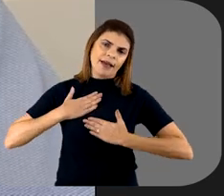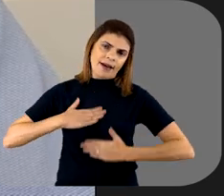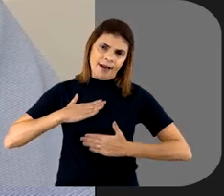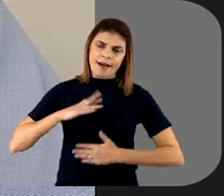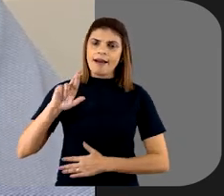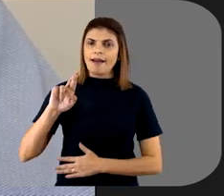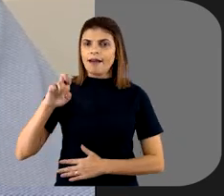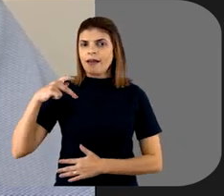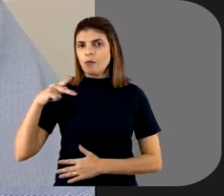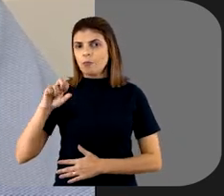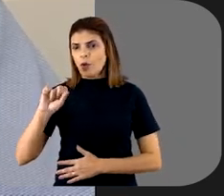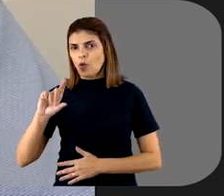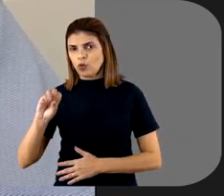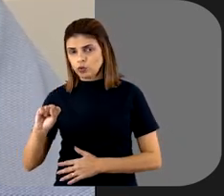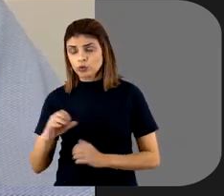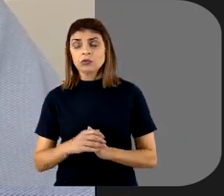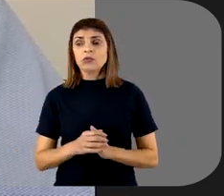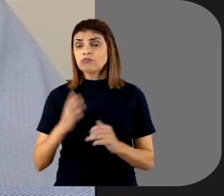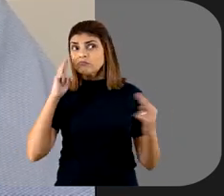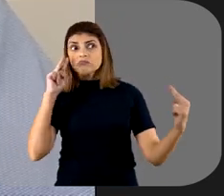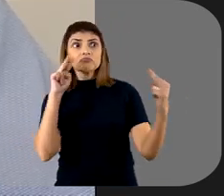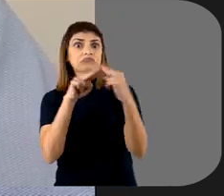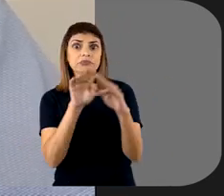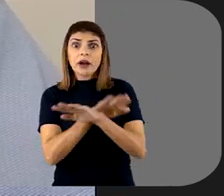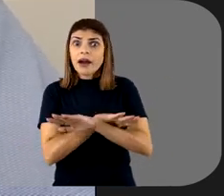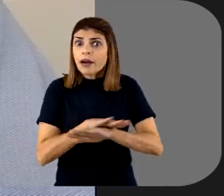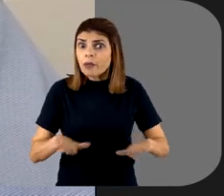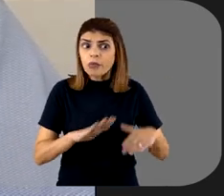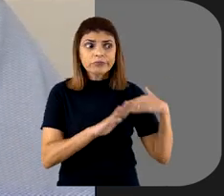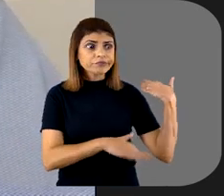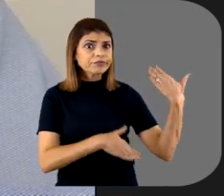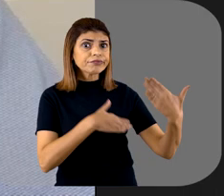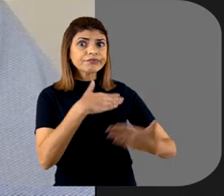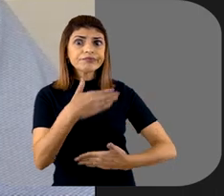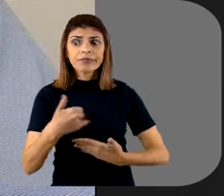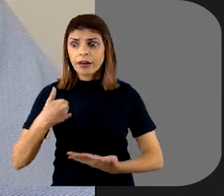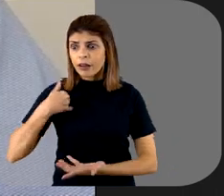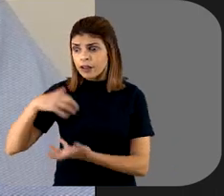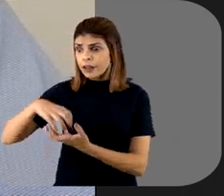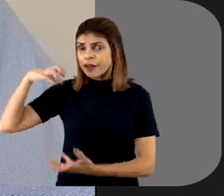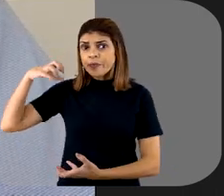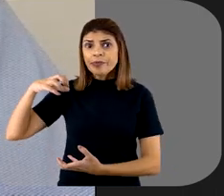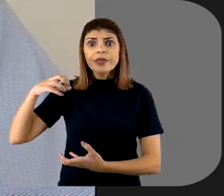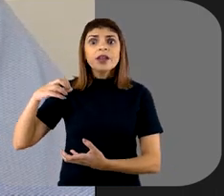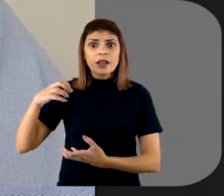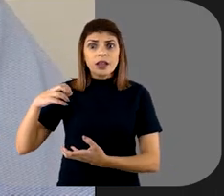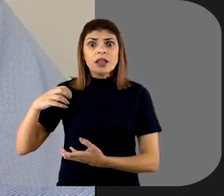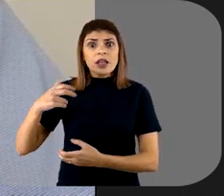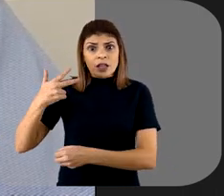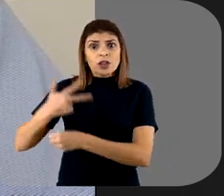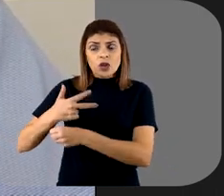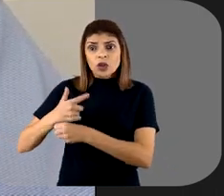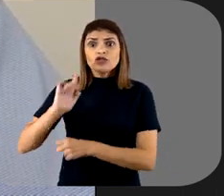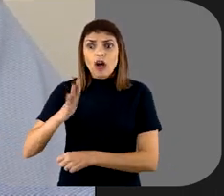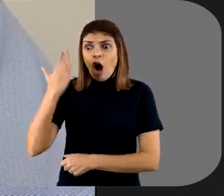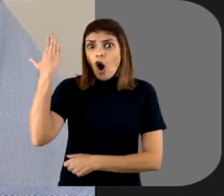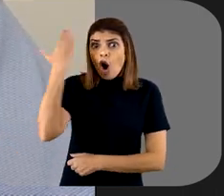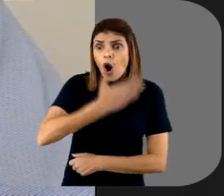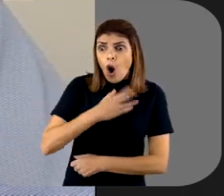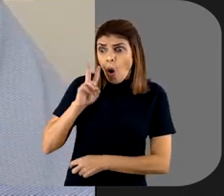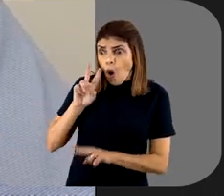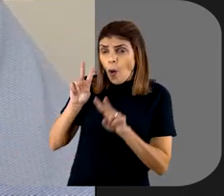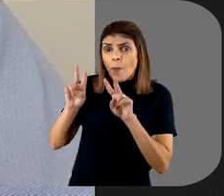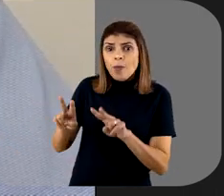para desenvolver algum tipo de trabalho. Então, diante de tudo isso, a gente comprovou